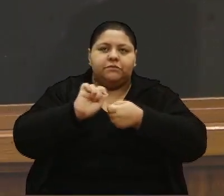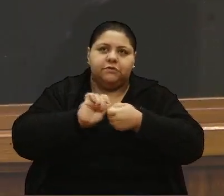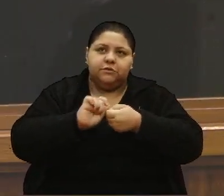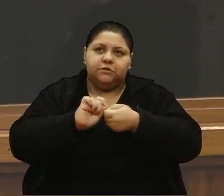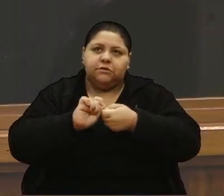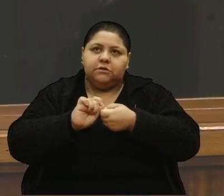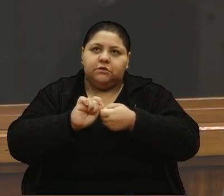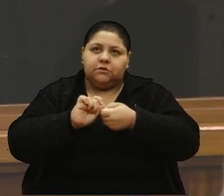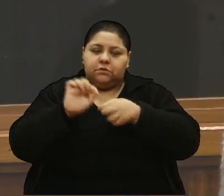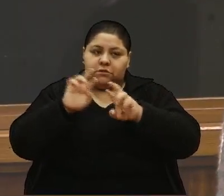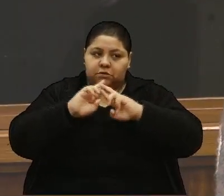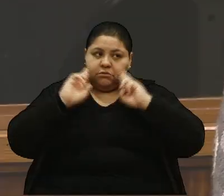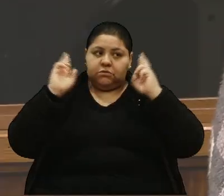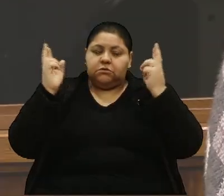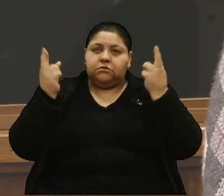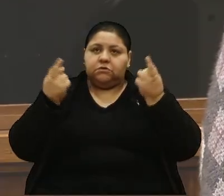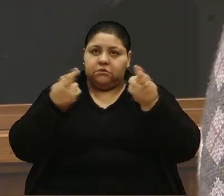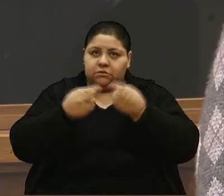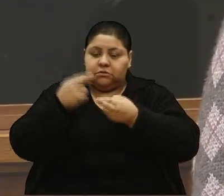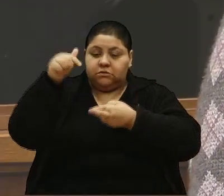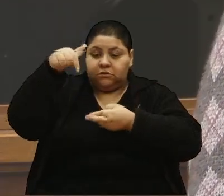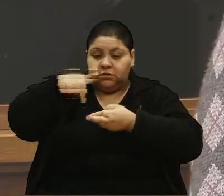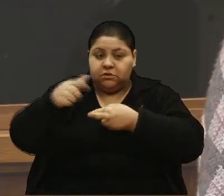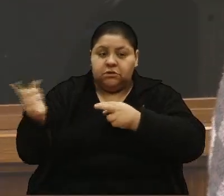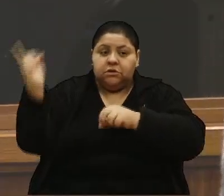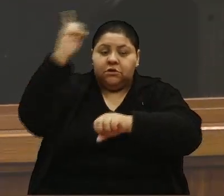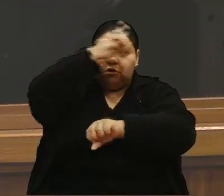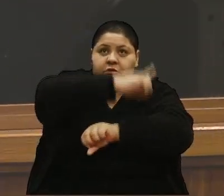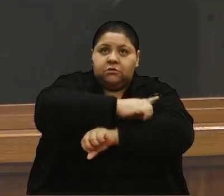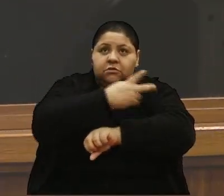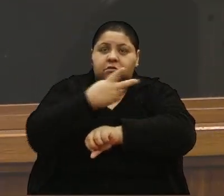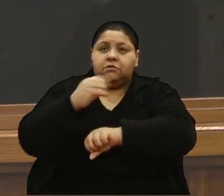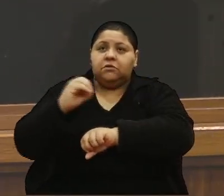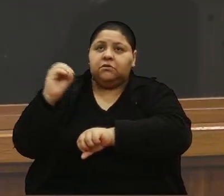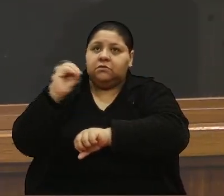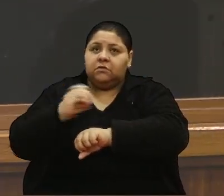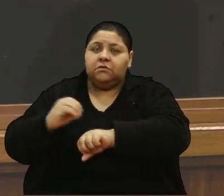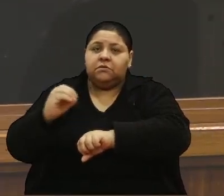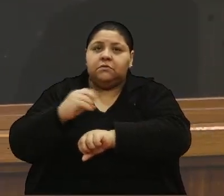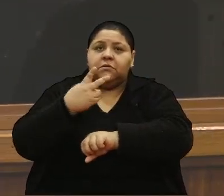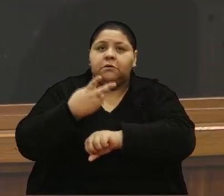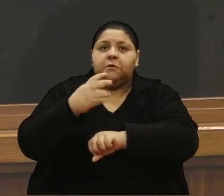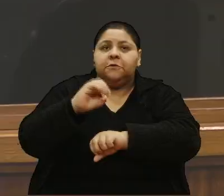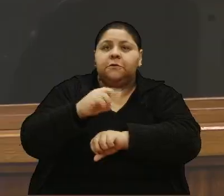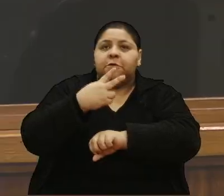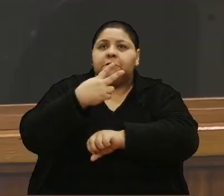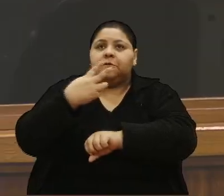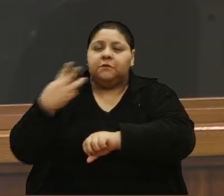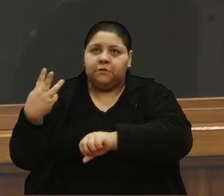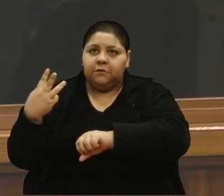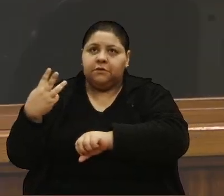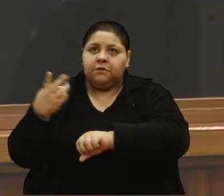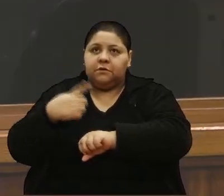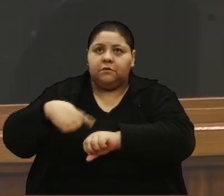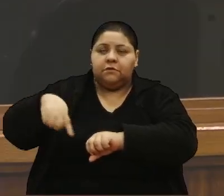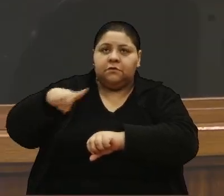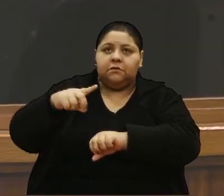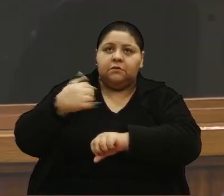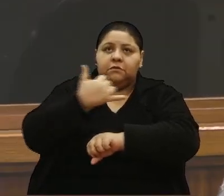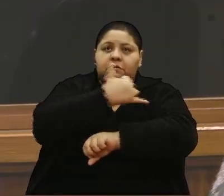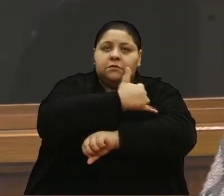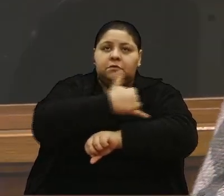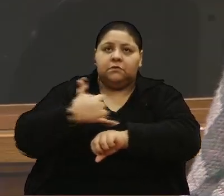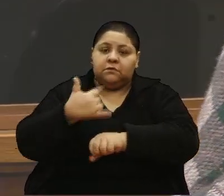uma audiência, uma grande audiência aqui, dia 20 de outubro de 2023, nós passamos